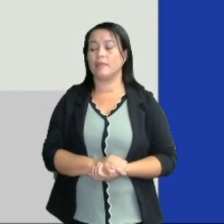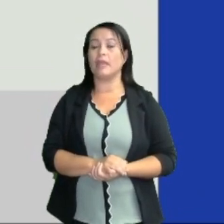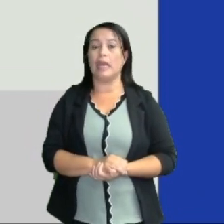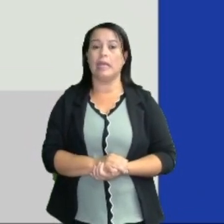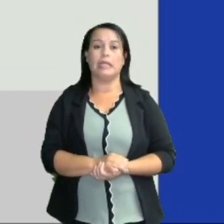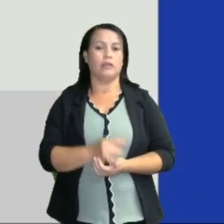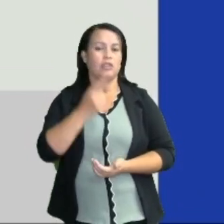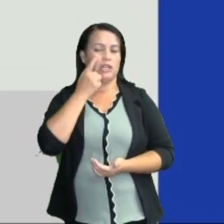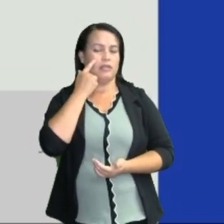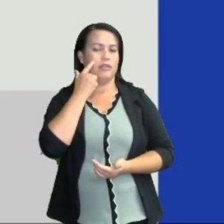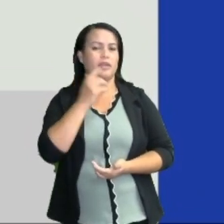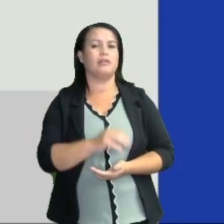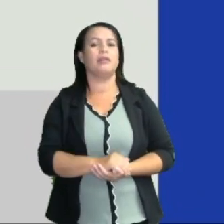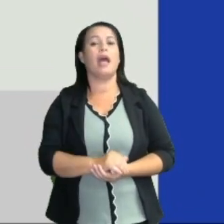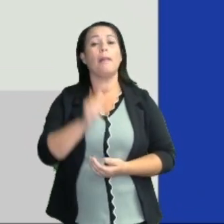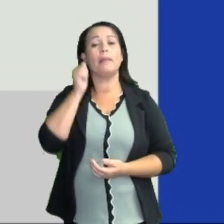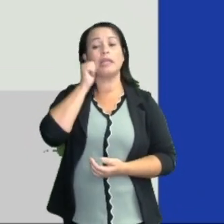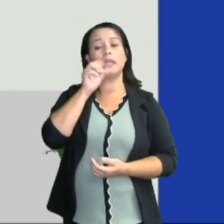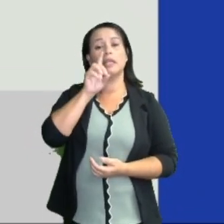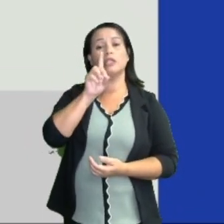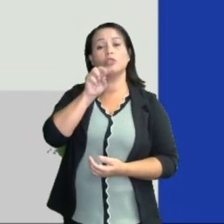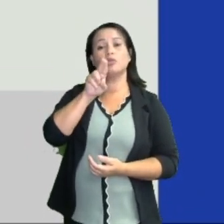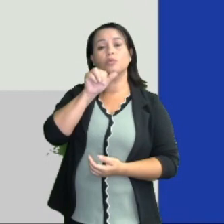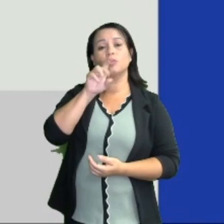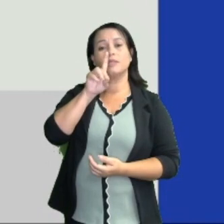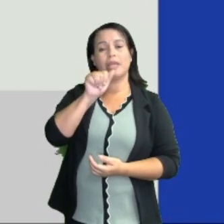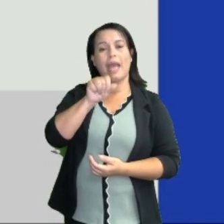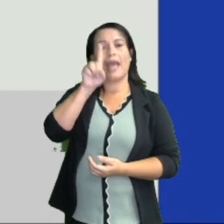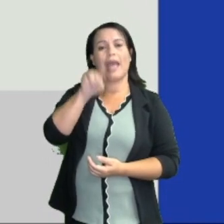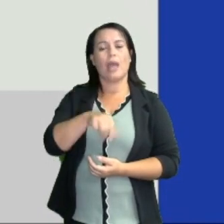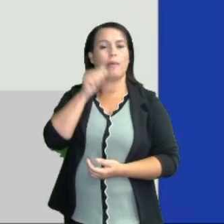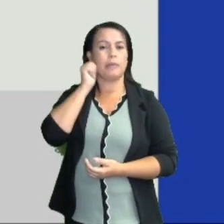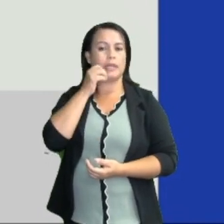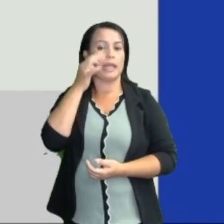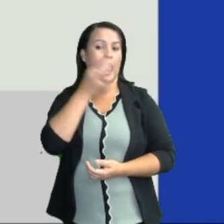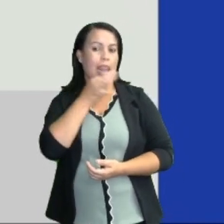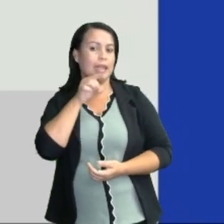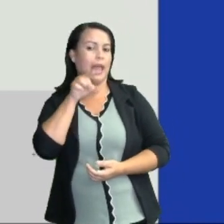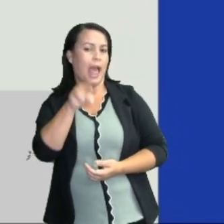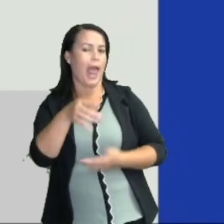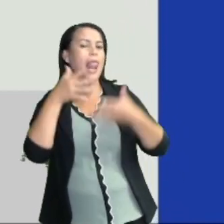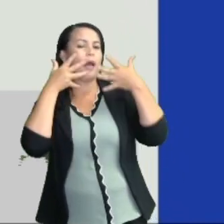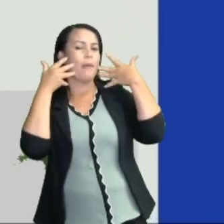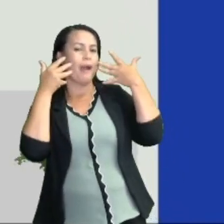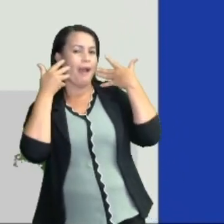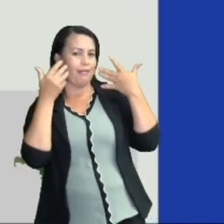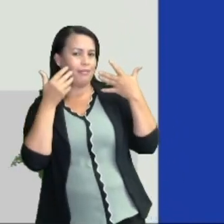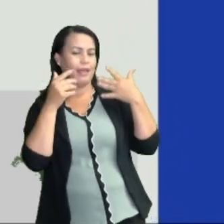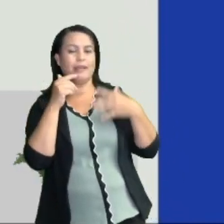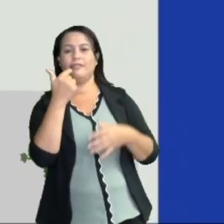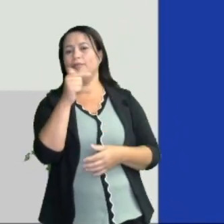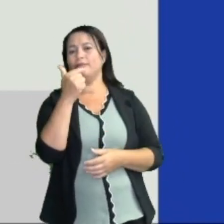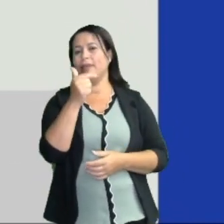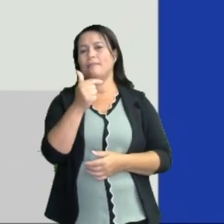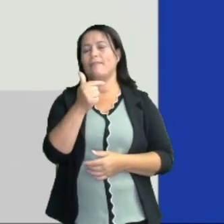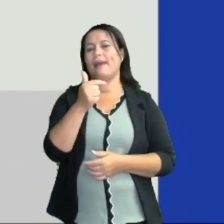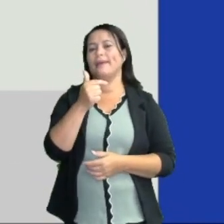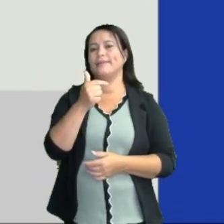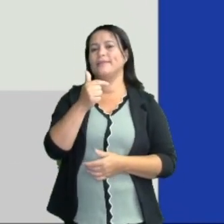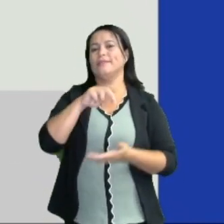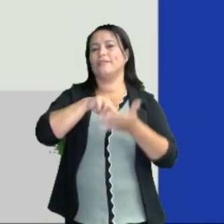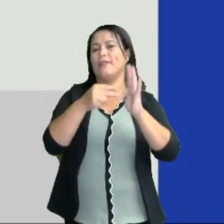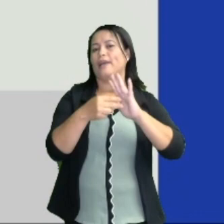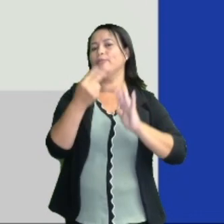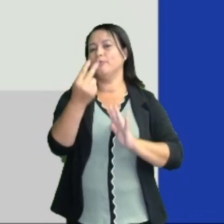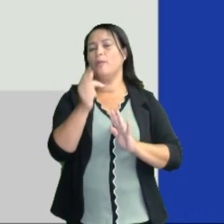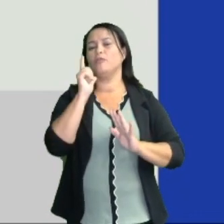Então a gente divide aqui, ó. Duda é uma menina linda, ela é uma gata. Agora eu já não tenho mais uma ambiguidade, tá? Eu